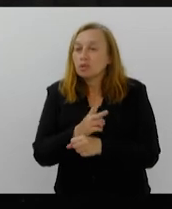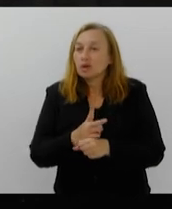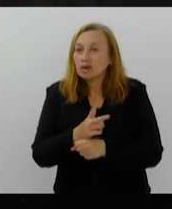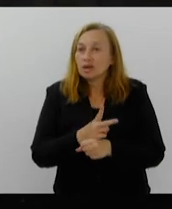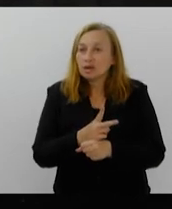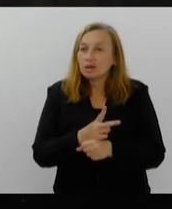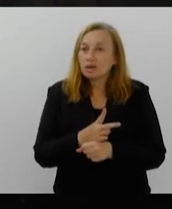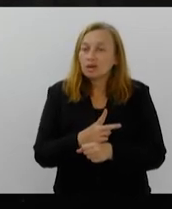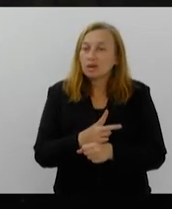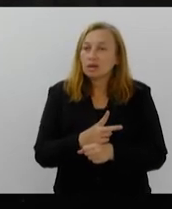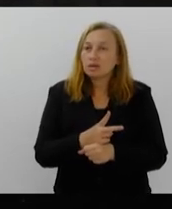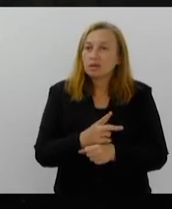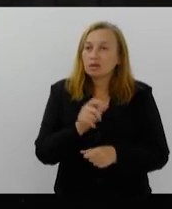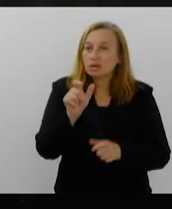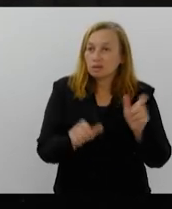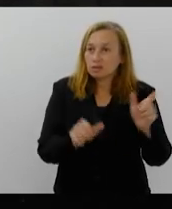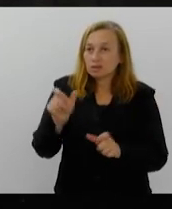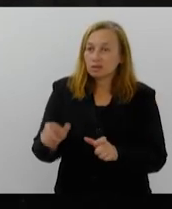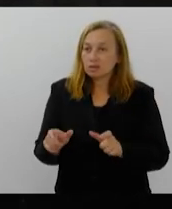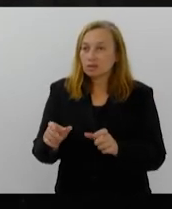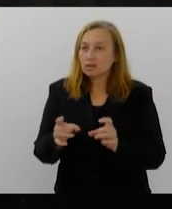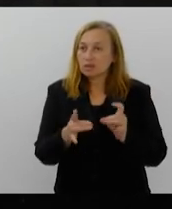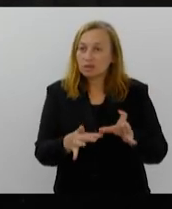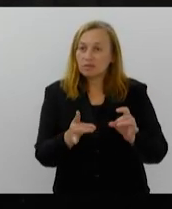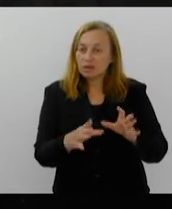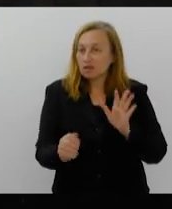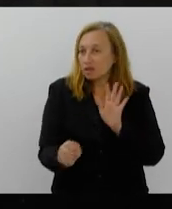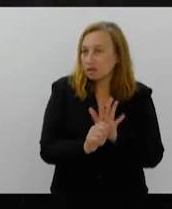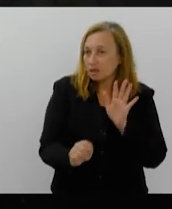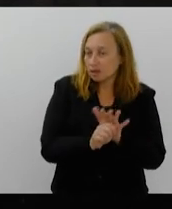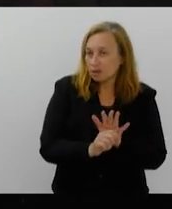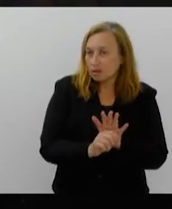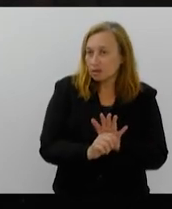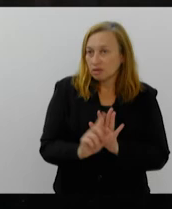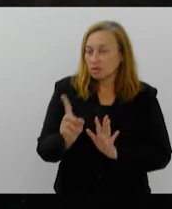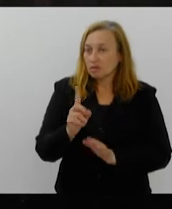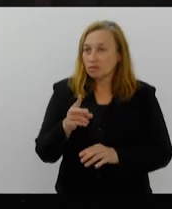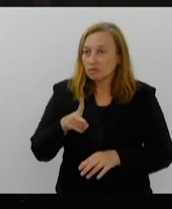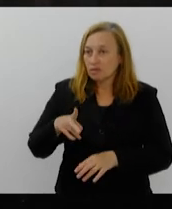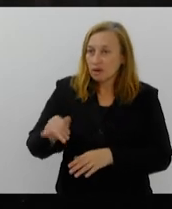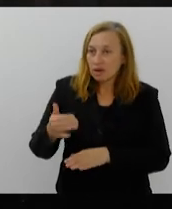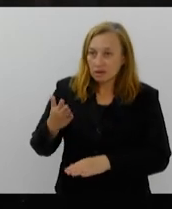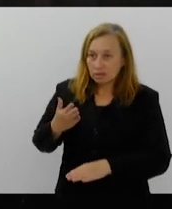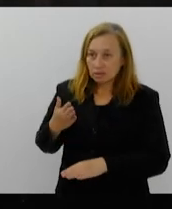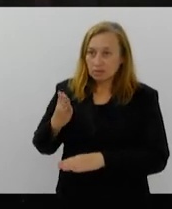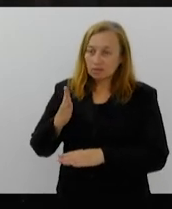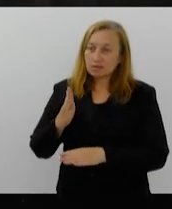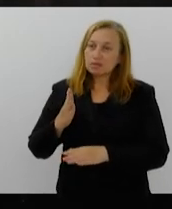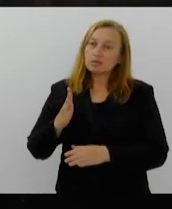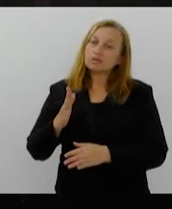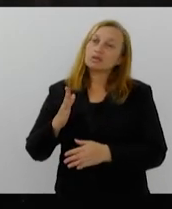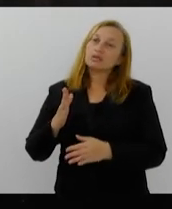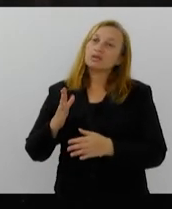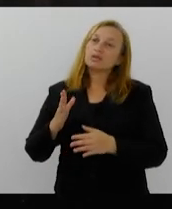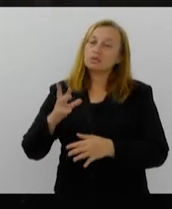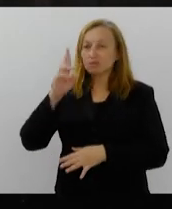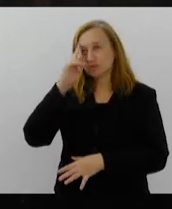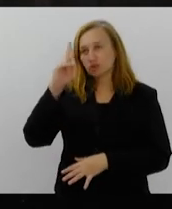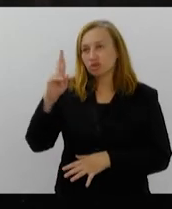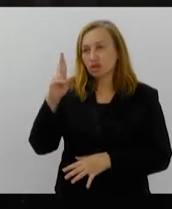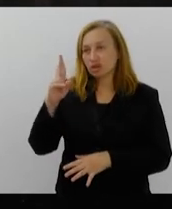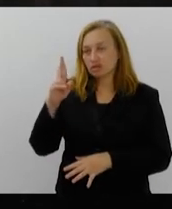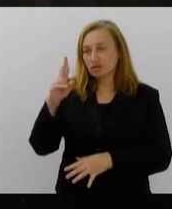trabalham diretamente no varejo de drogas, sem ir diretamente no que é a centralidade, né, a